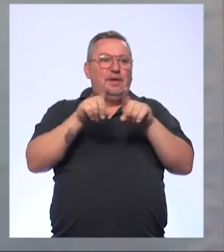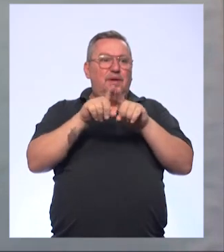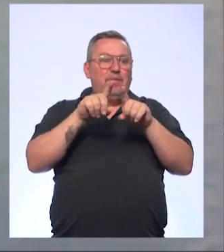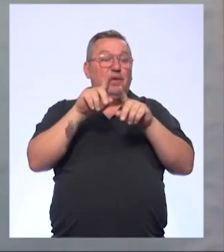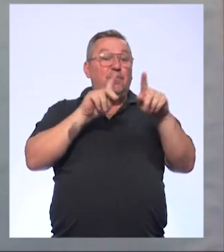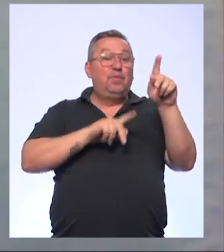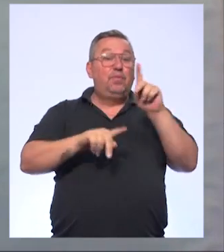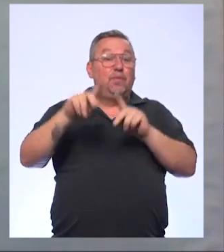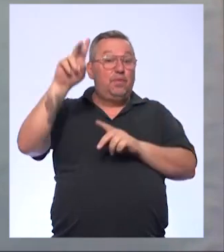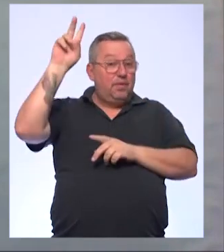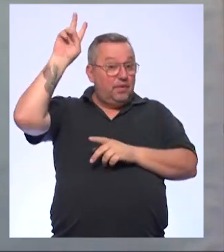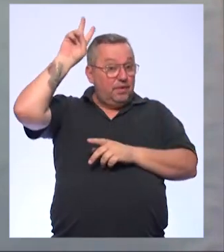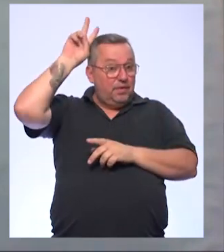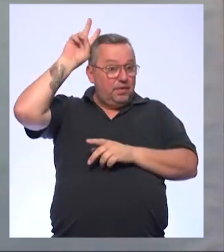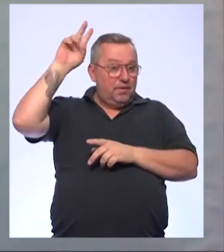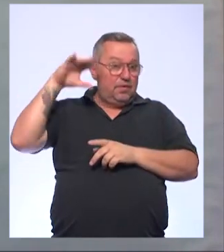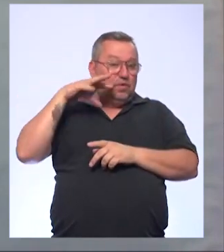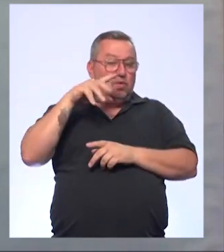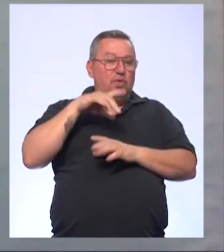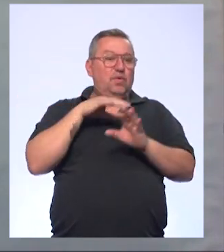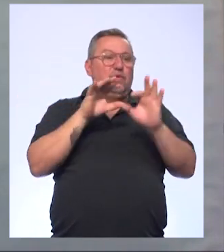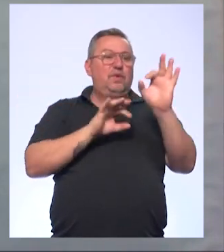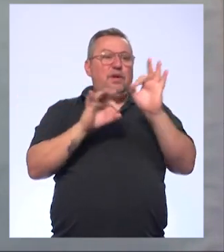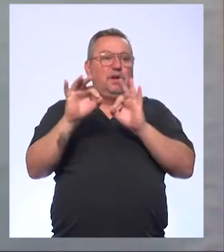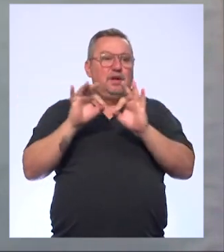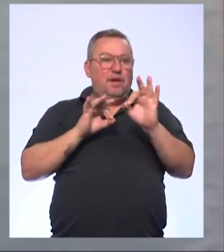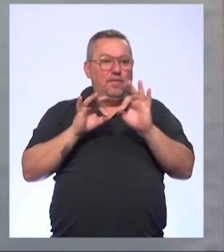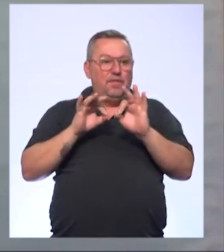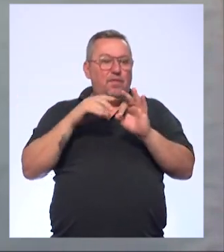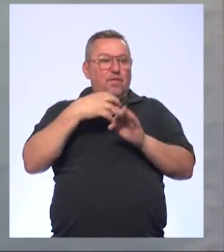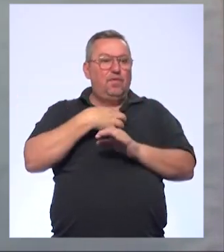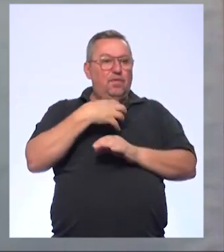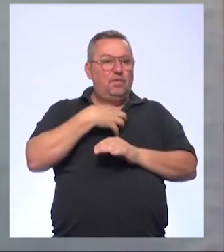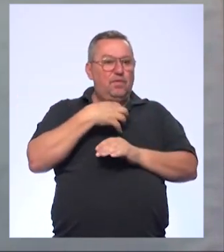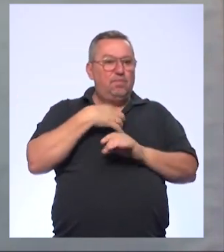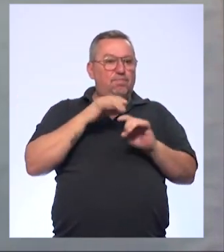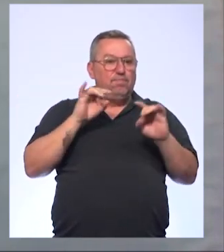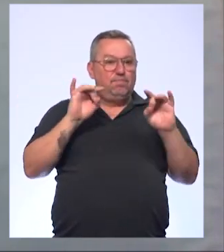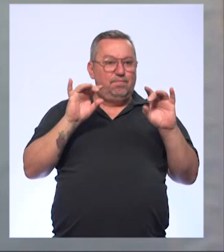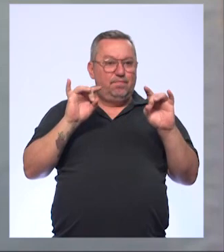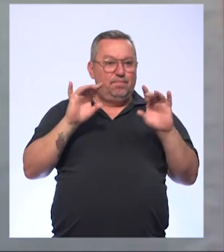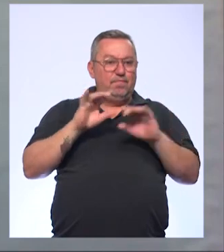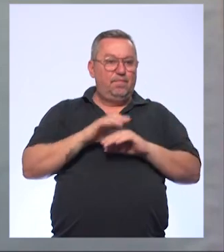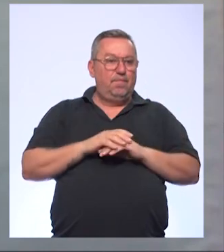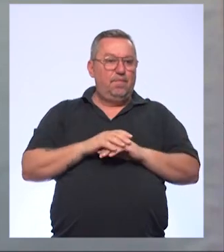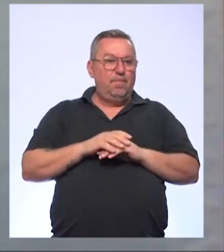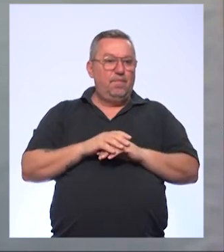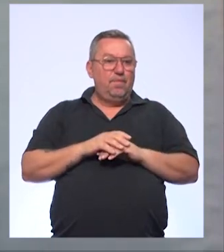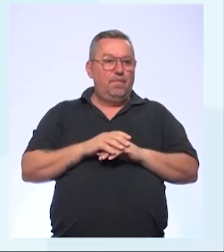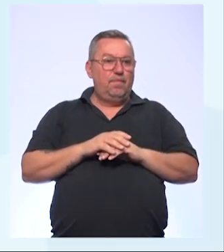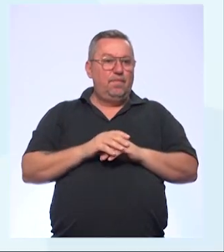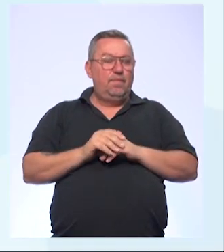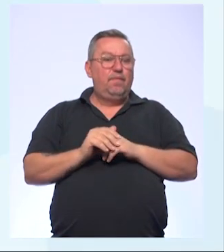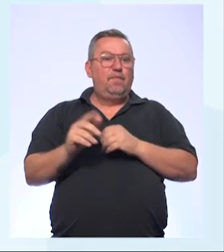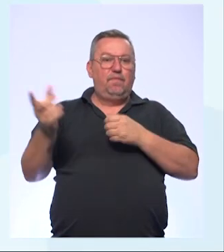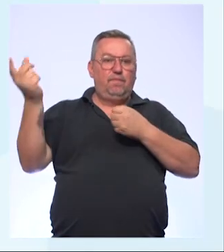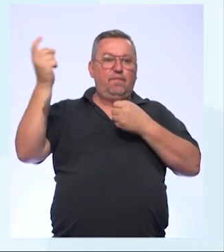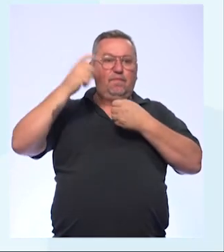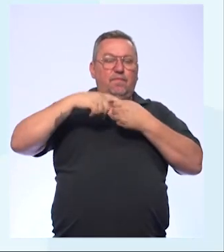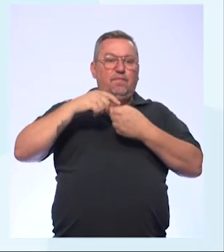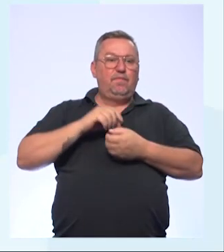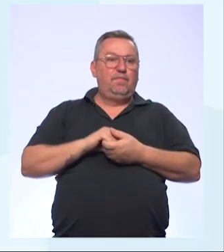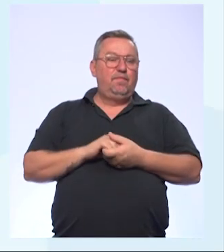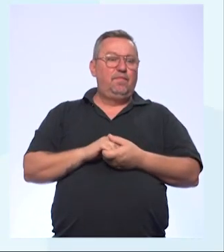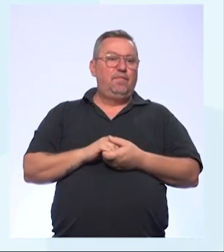povos indígenas. Todos eles se organizavam politicamente de uma forma específica. Está bem? Vamos voltar lá para a nossa